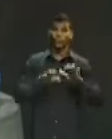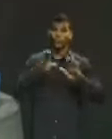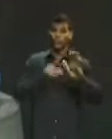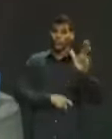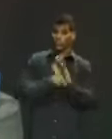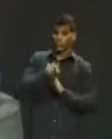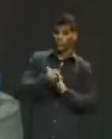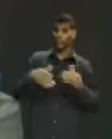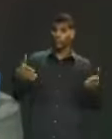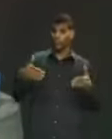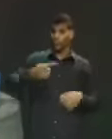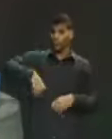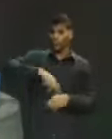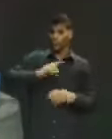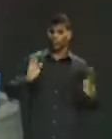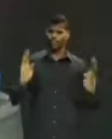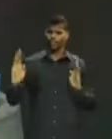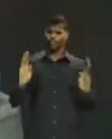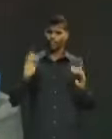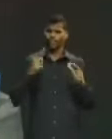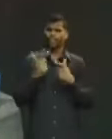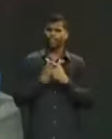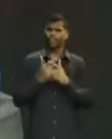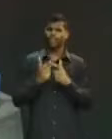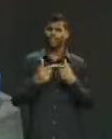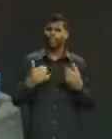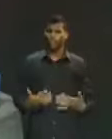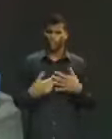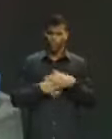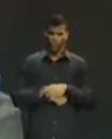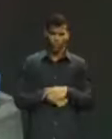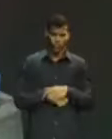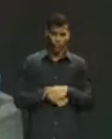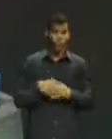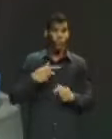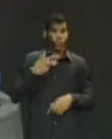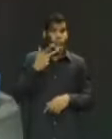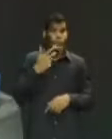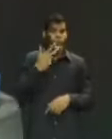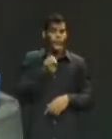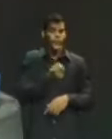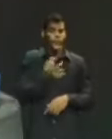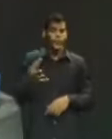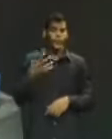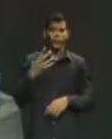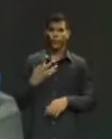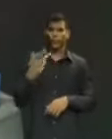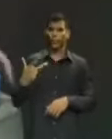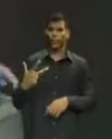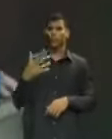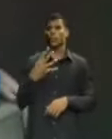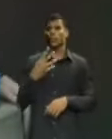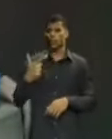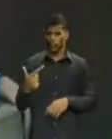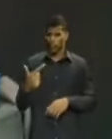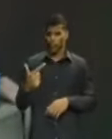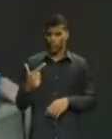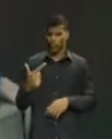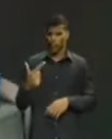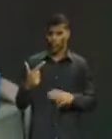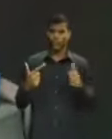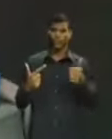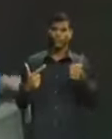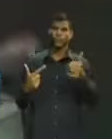nossas vidas? Uma cidade que tem hoje, no caso de Fortaleza, 42 homicídios para cada 100 mil